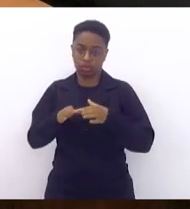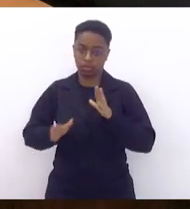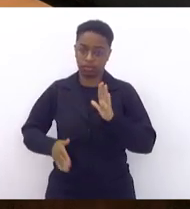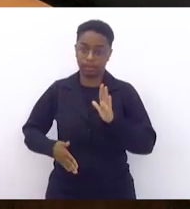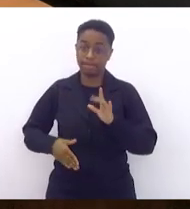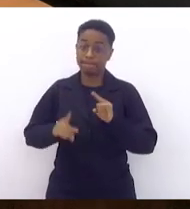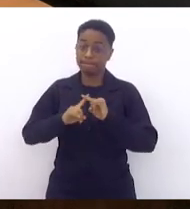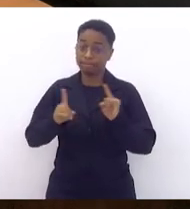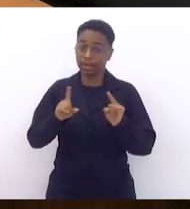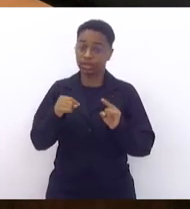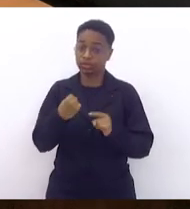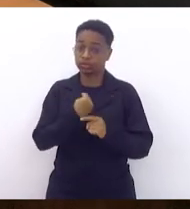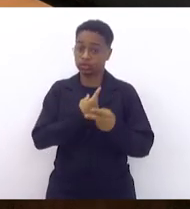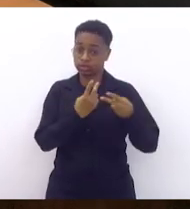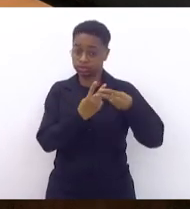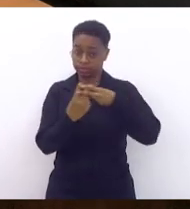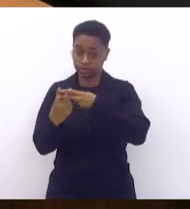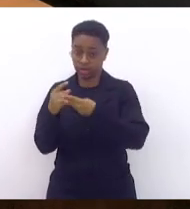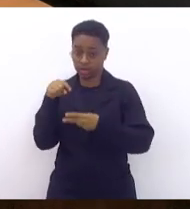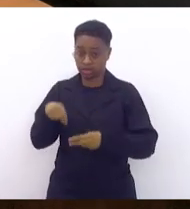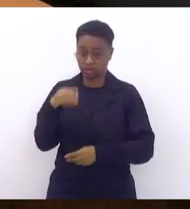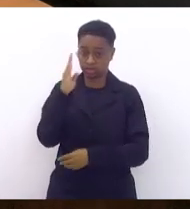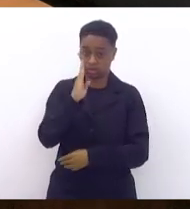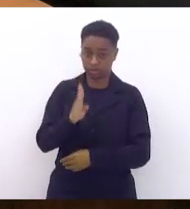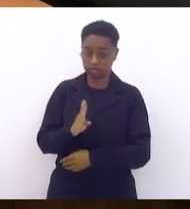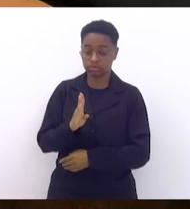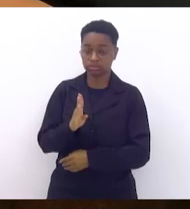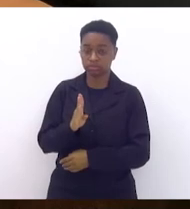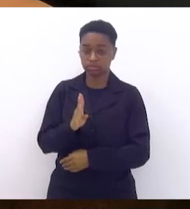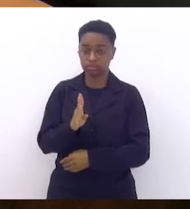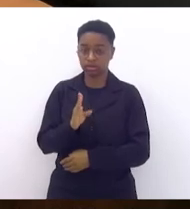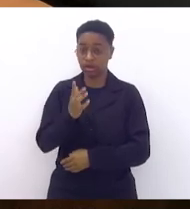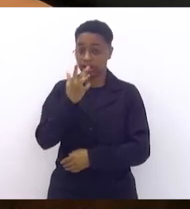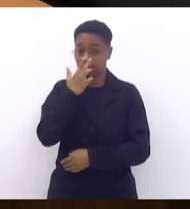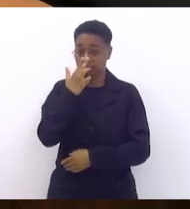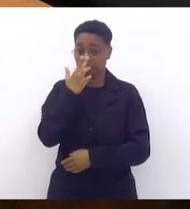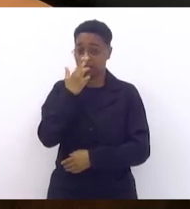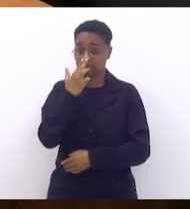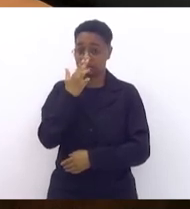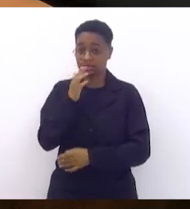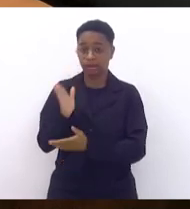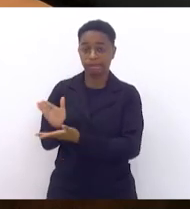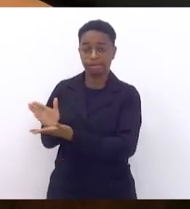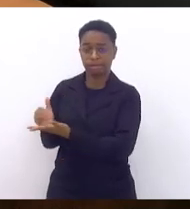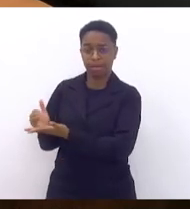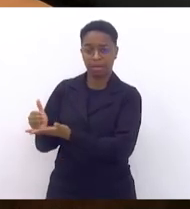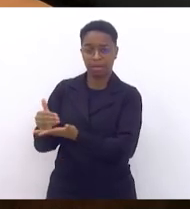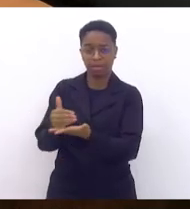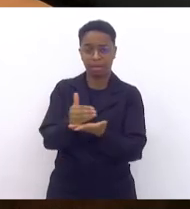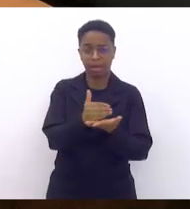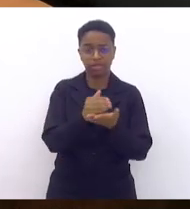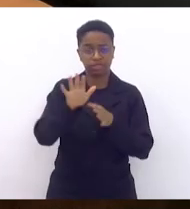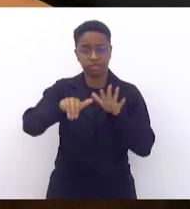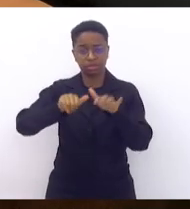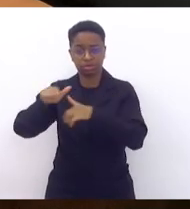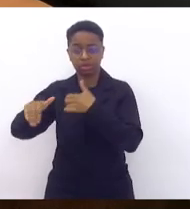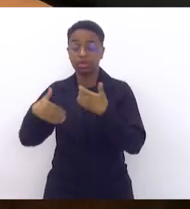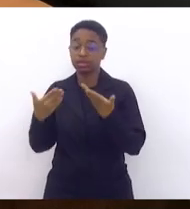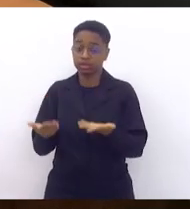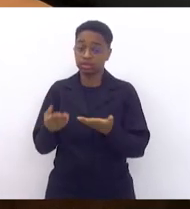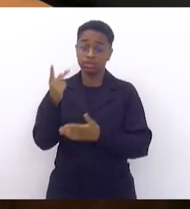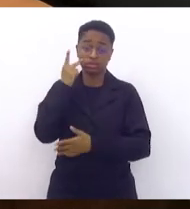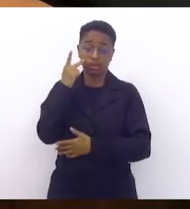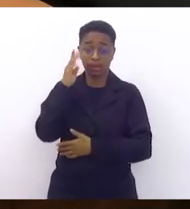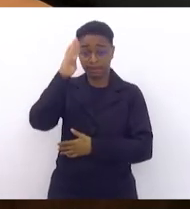prisões, deputada Célia, estão virando palco de recrutamento das gangues. Tanto é que em São Paulo, uma das